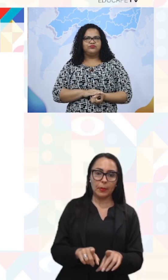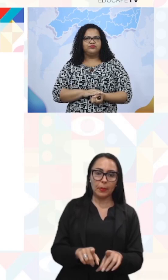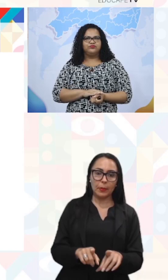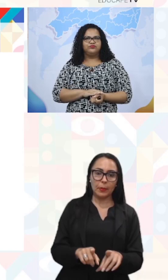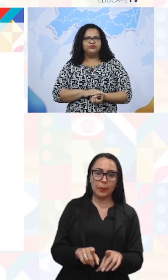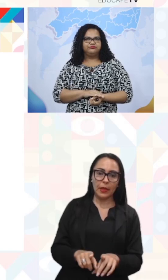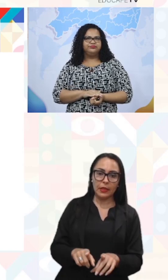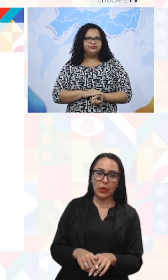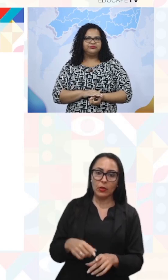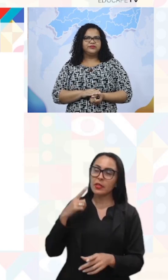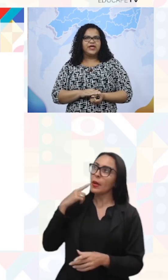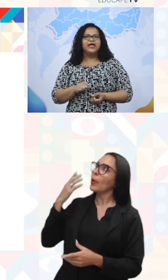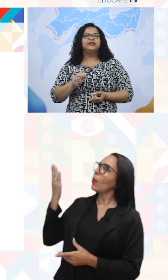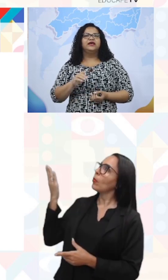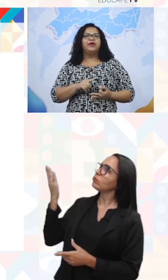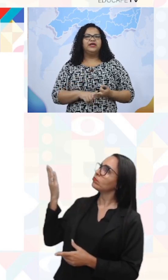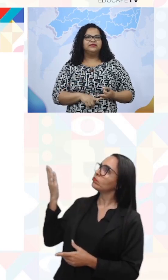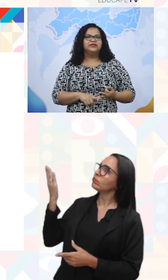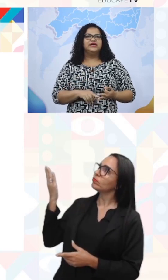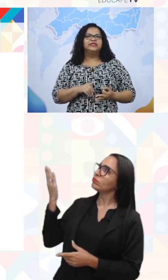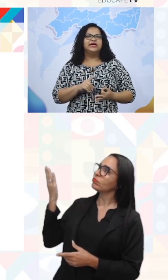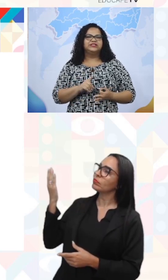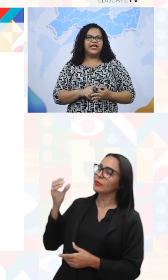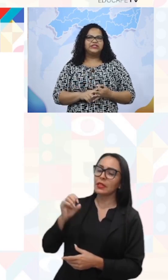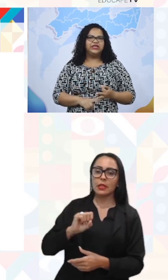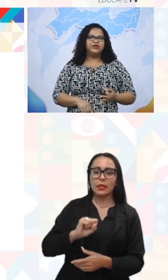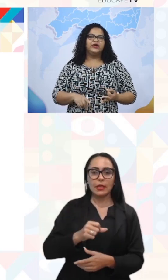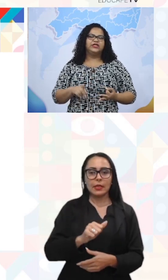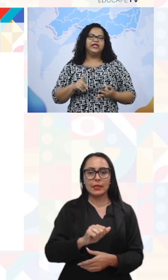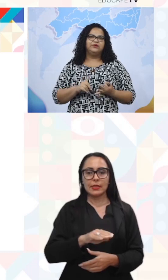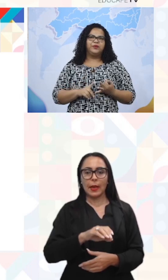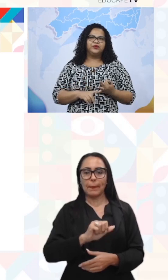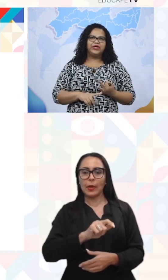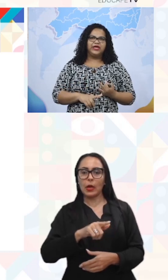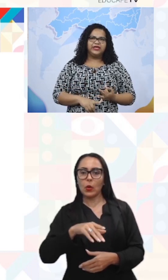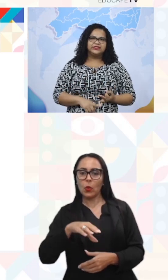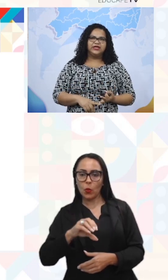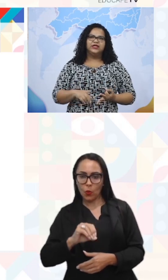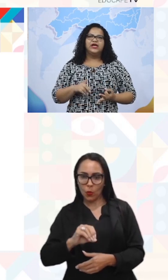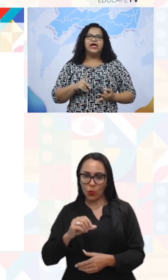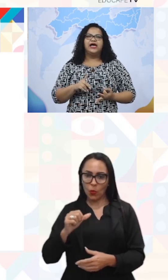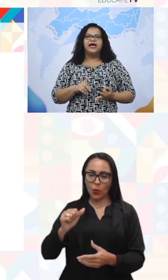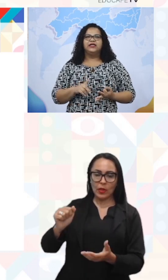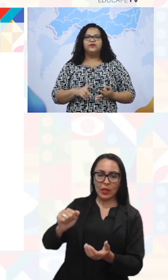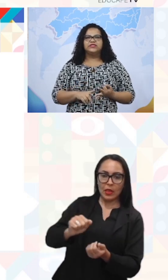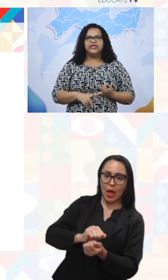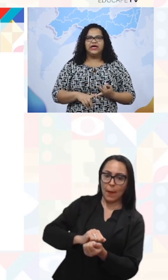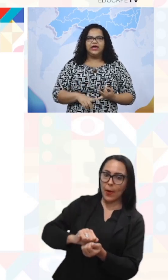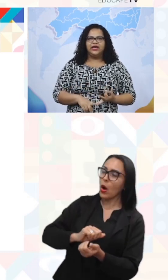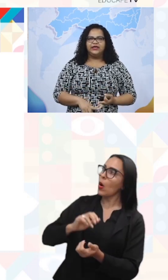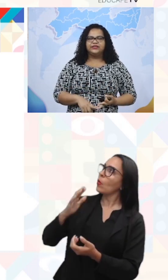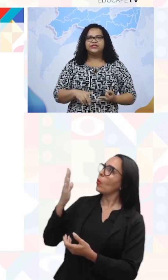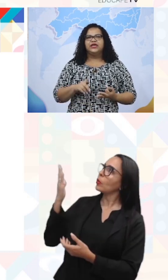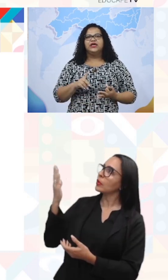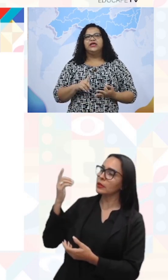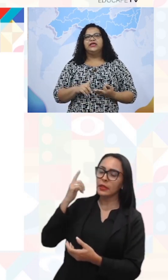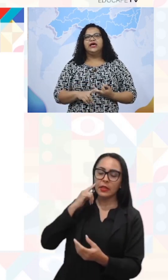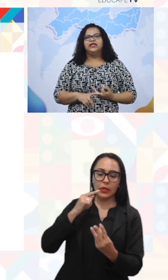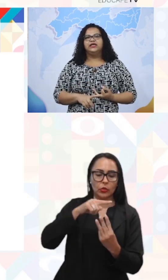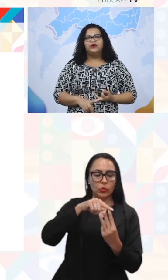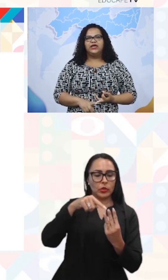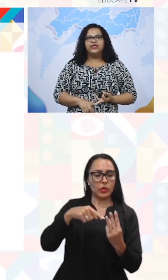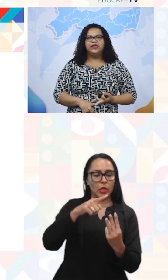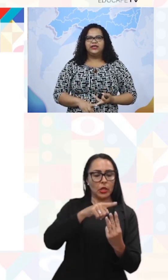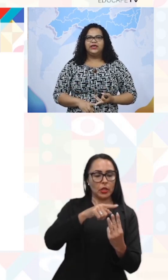da mão esquerda. Também nas três línguas, na língua portuguesa, a língua de sinais e